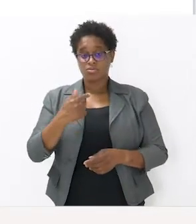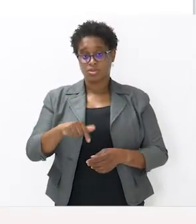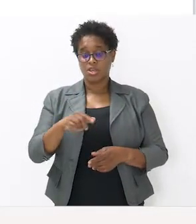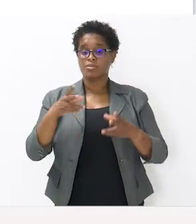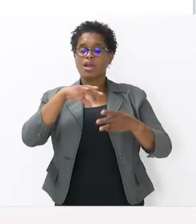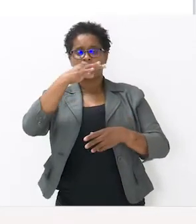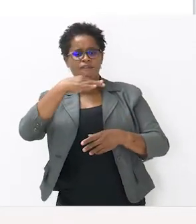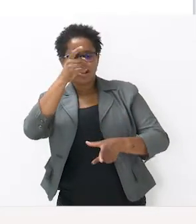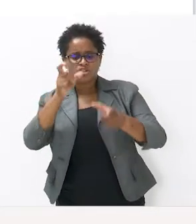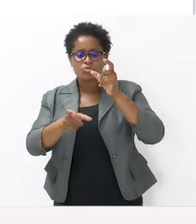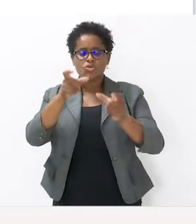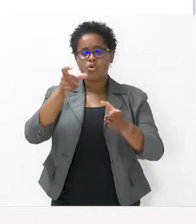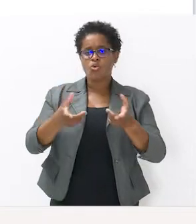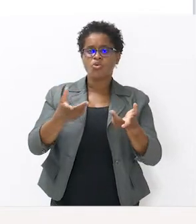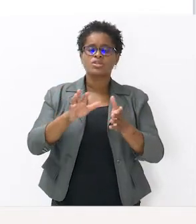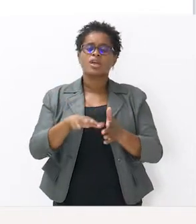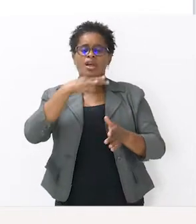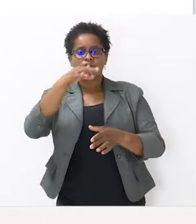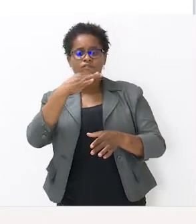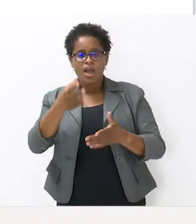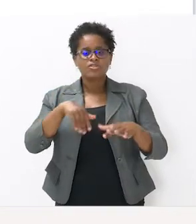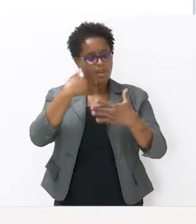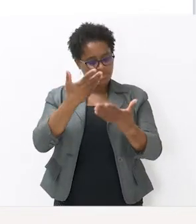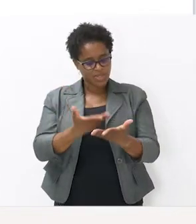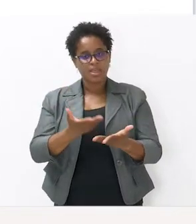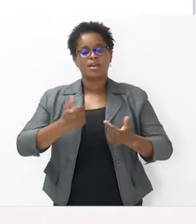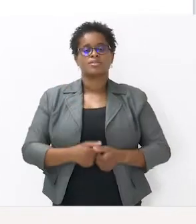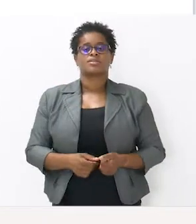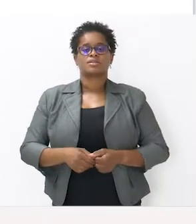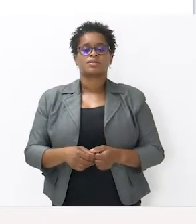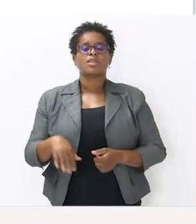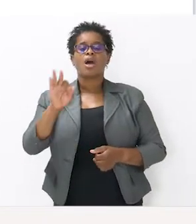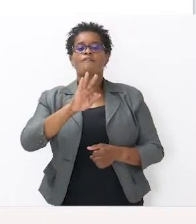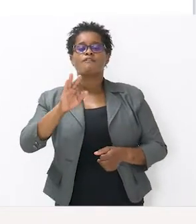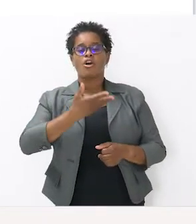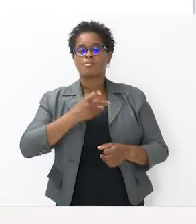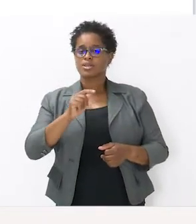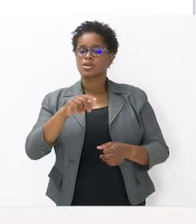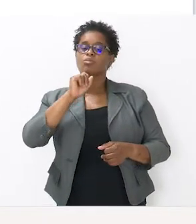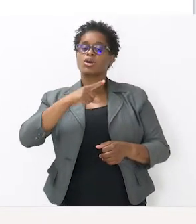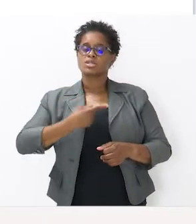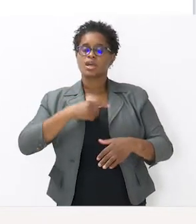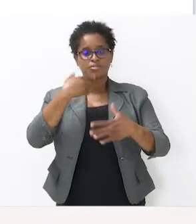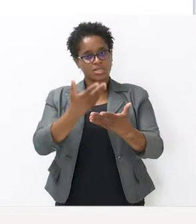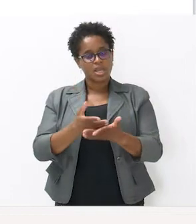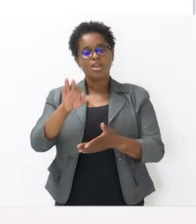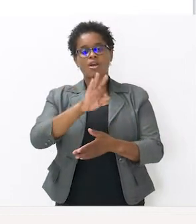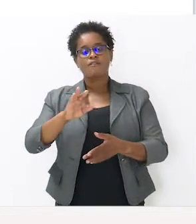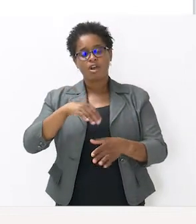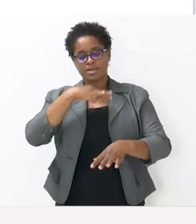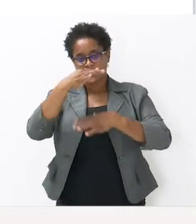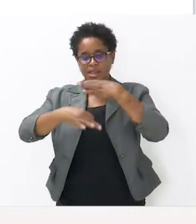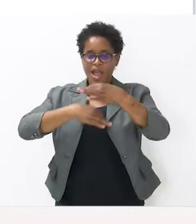as falas das personagens, e as falas são apresentadas na forma de, podem ser apresentadas na forma de